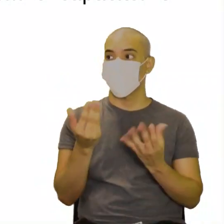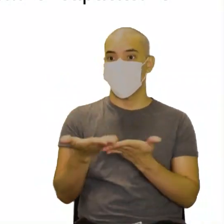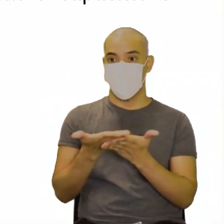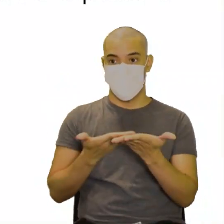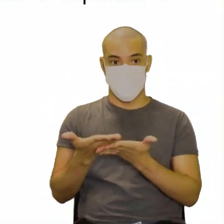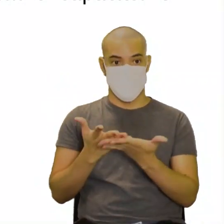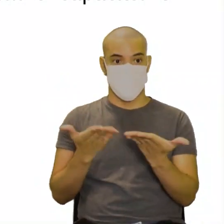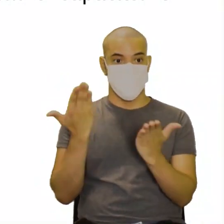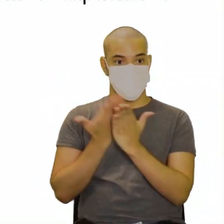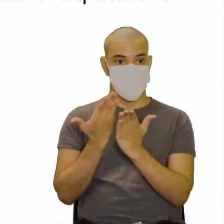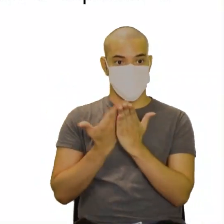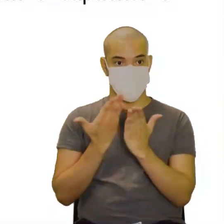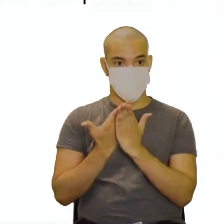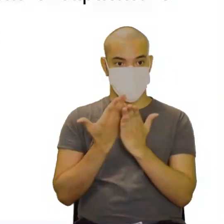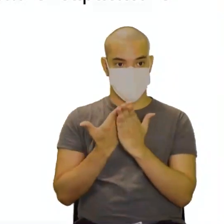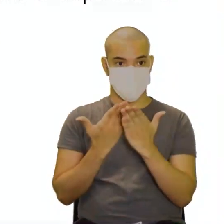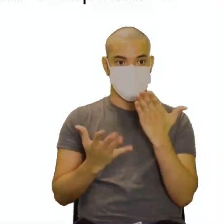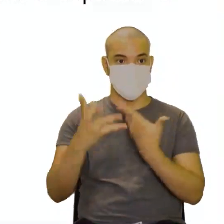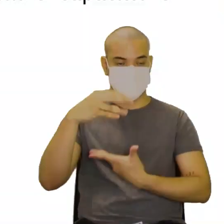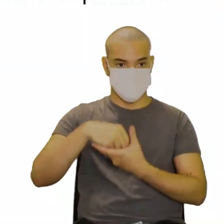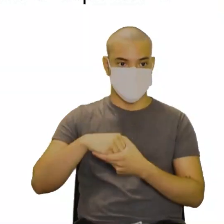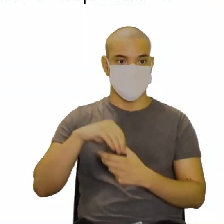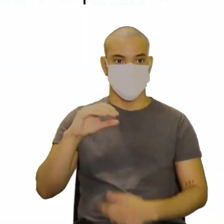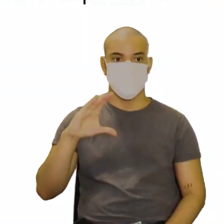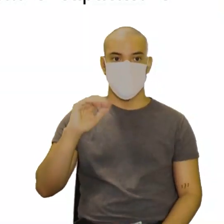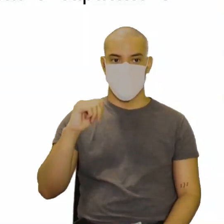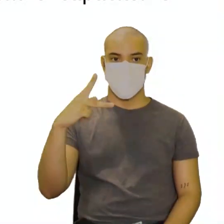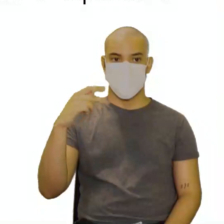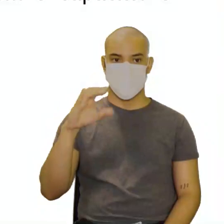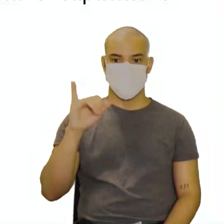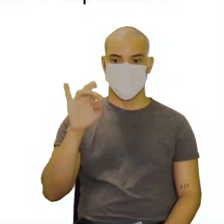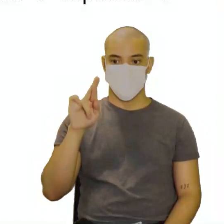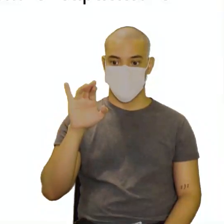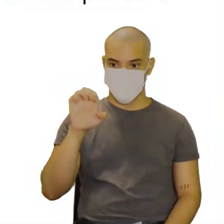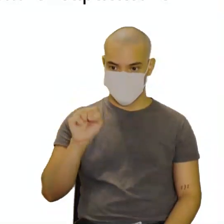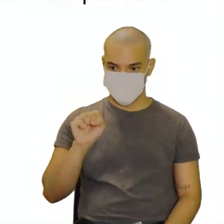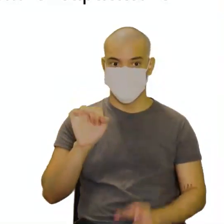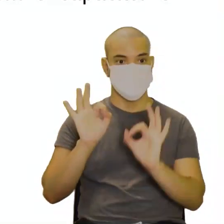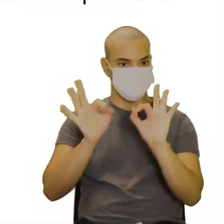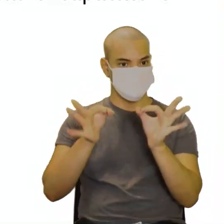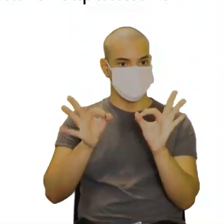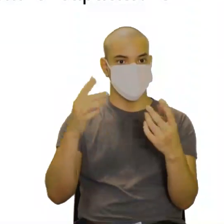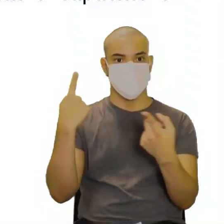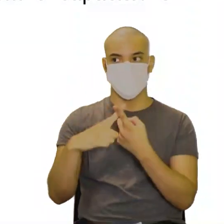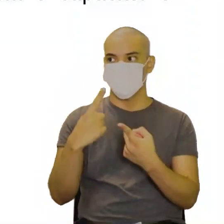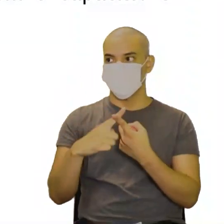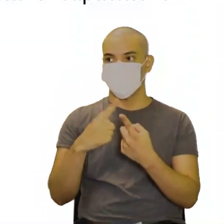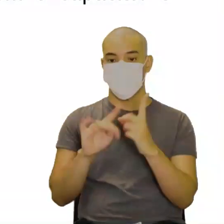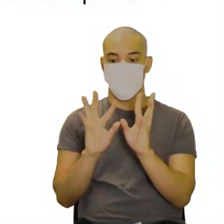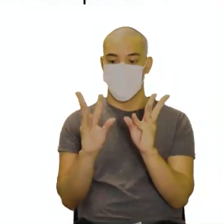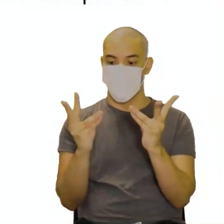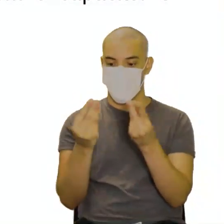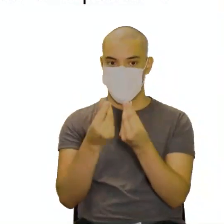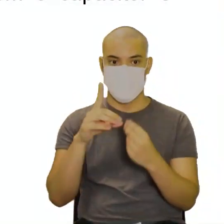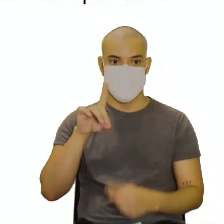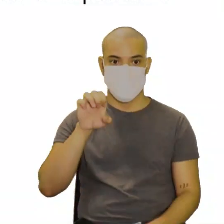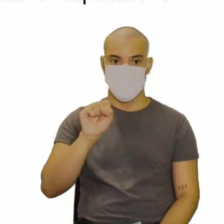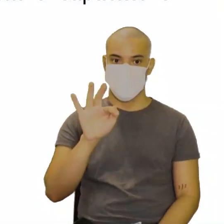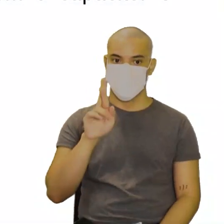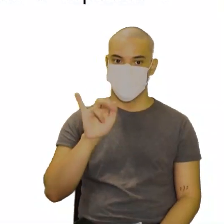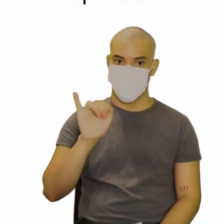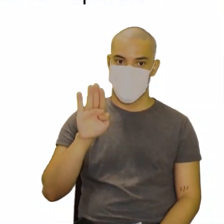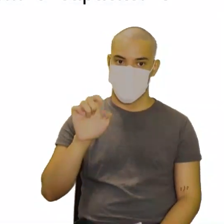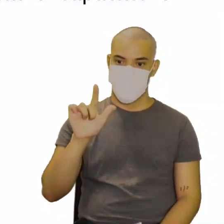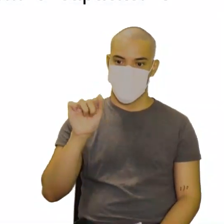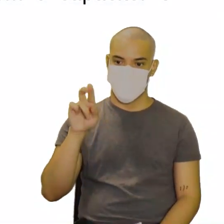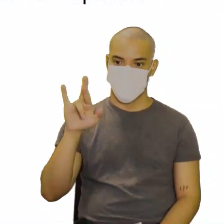do estudo de capacitores. Correto, pessoal, por quê? Porque os desfibriladores armazenam